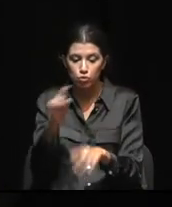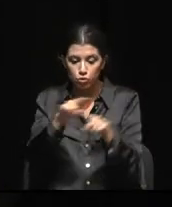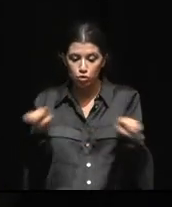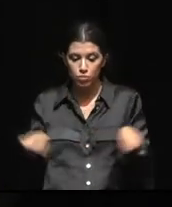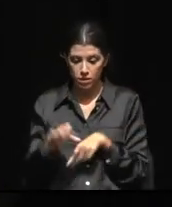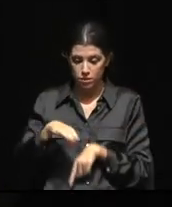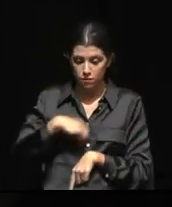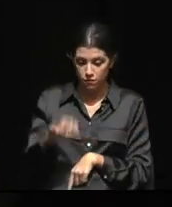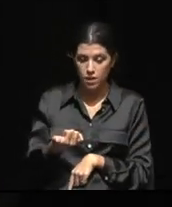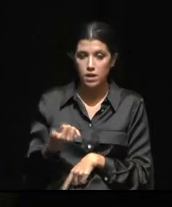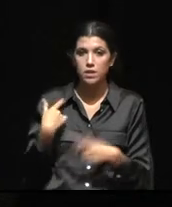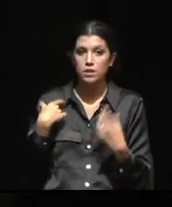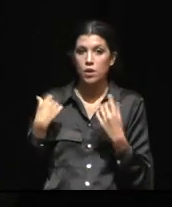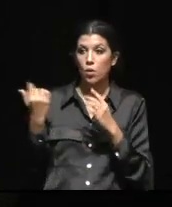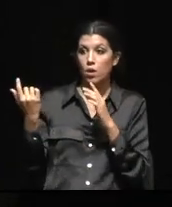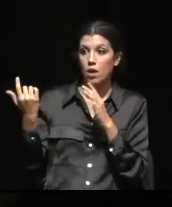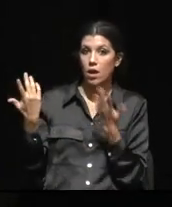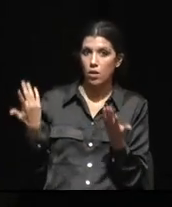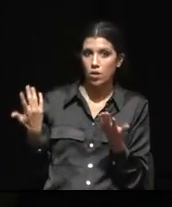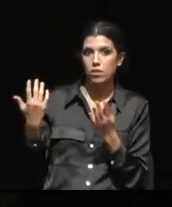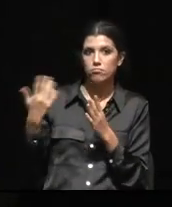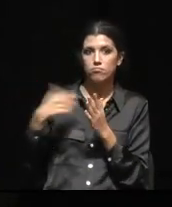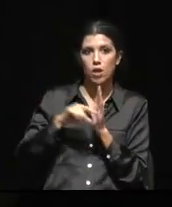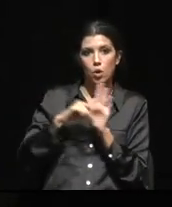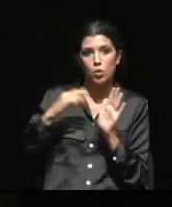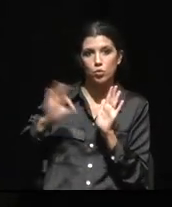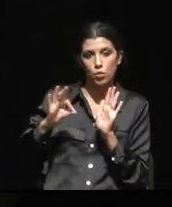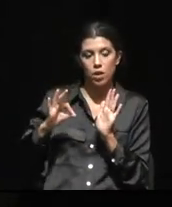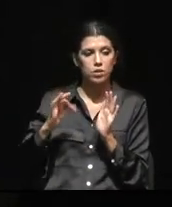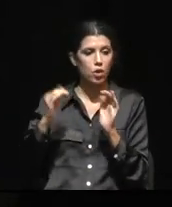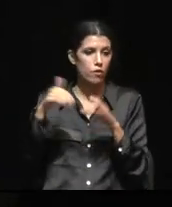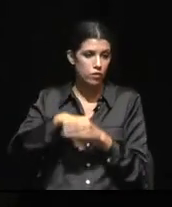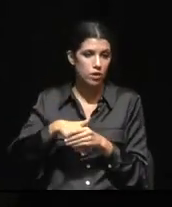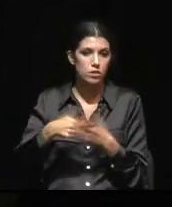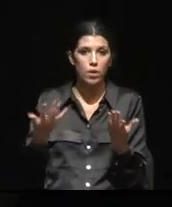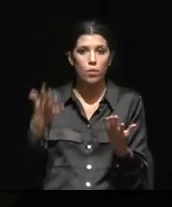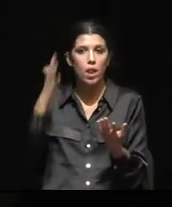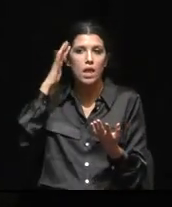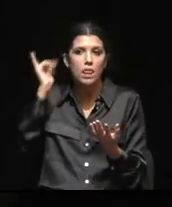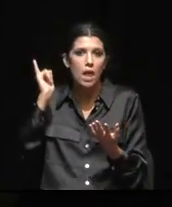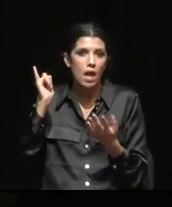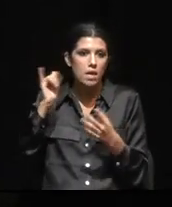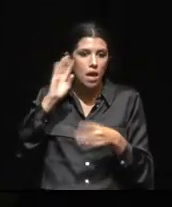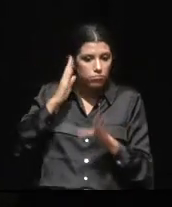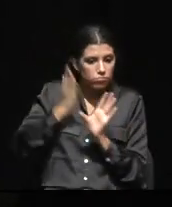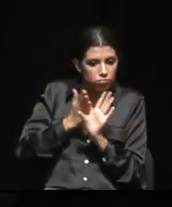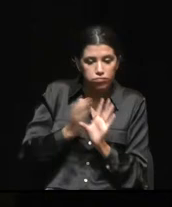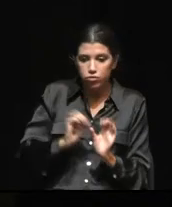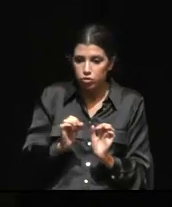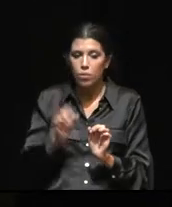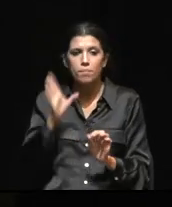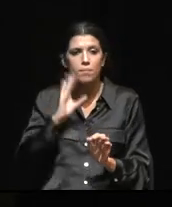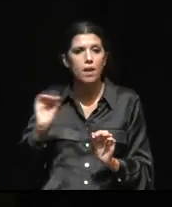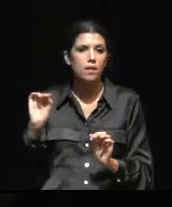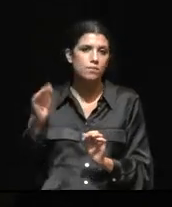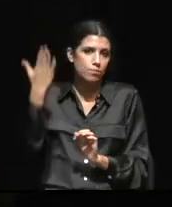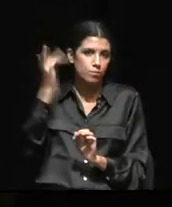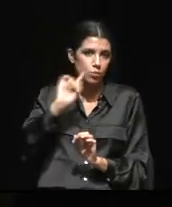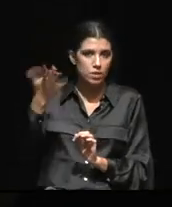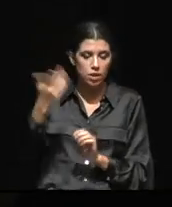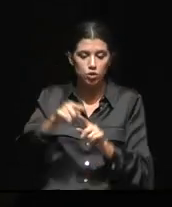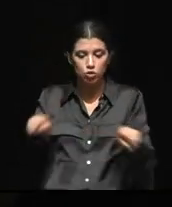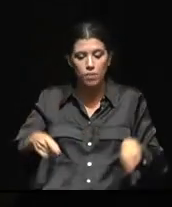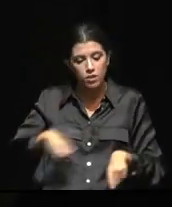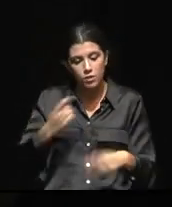acordo quadro e agora sujeitas a votação sem nenhum preconceito origem ideológica o que julgamos fundamental é que os espaços verdes sejam